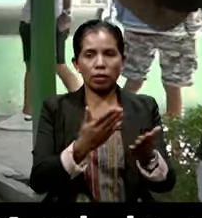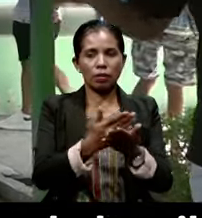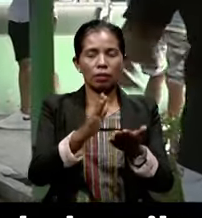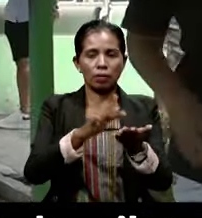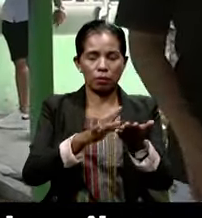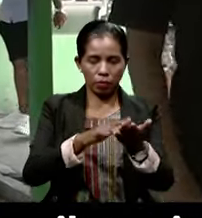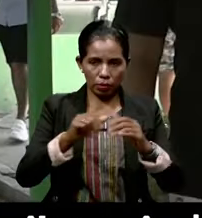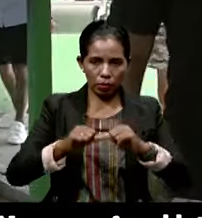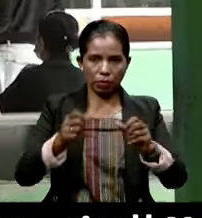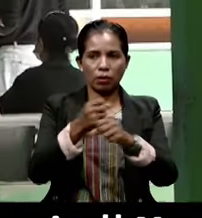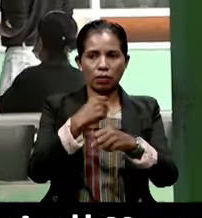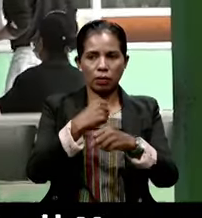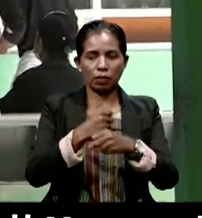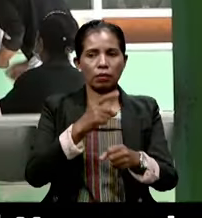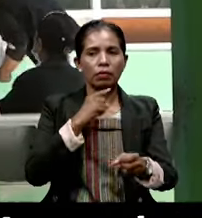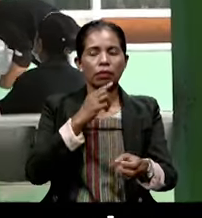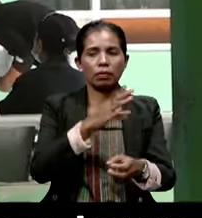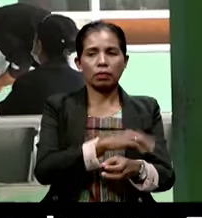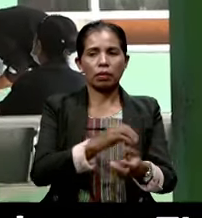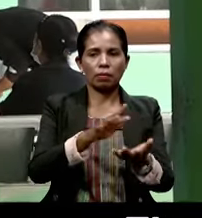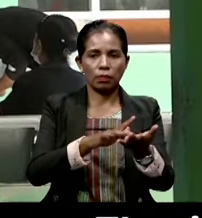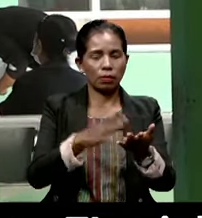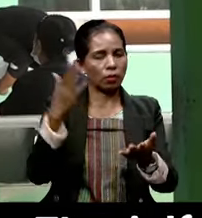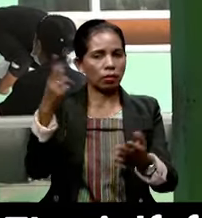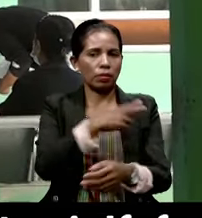continua halau, hodi bele garante stoka aimoruk e a